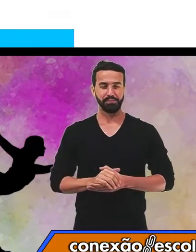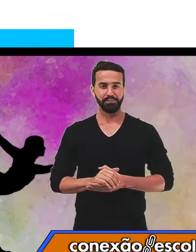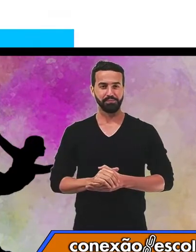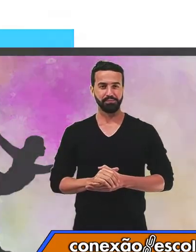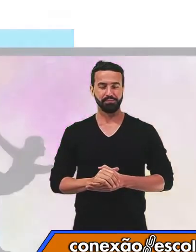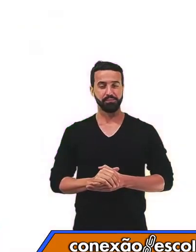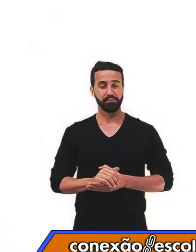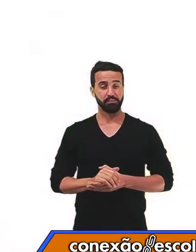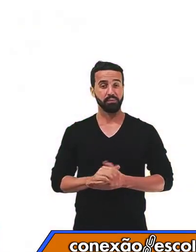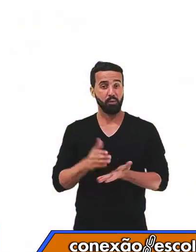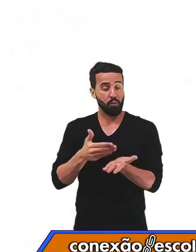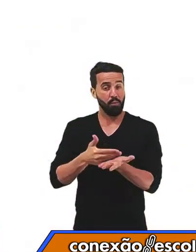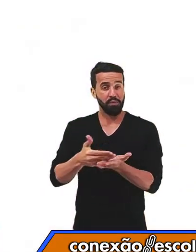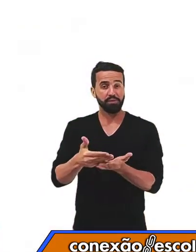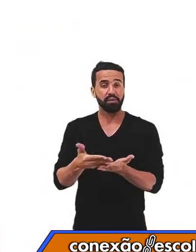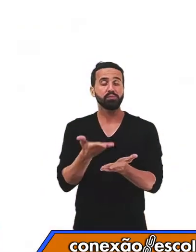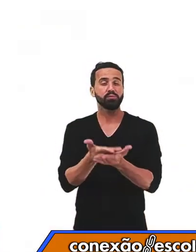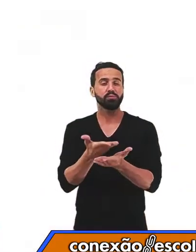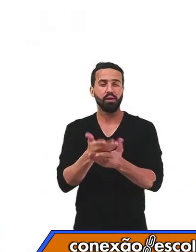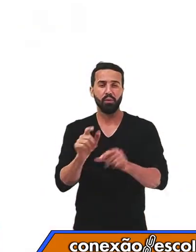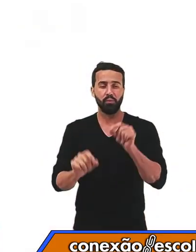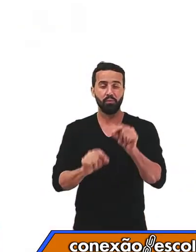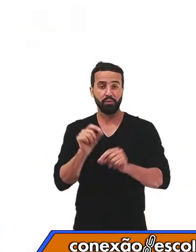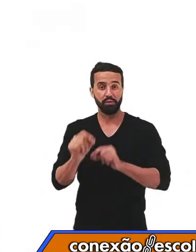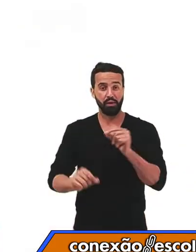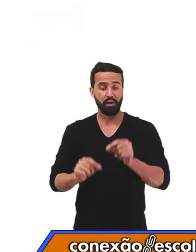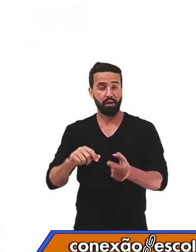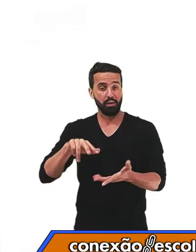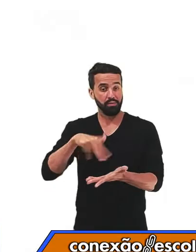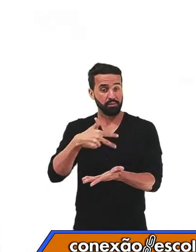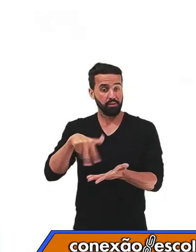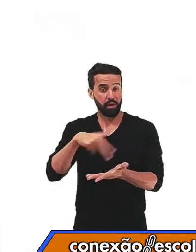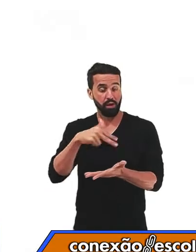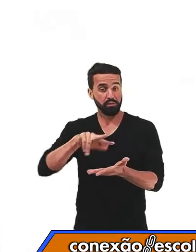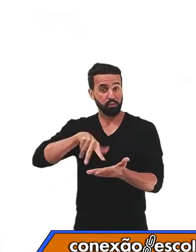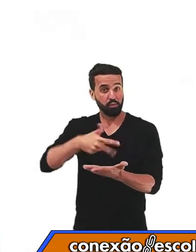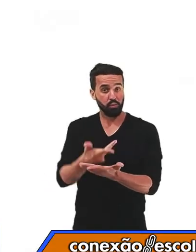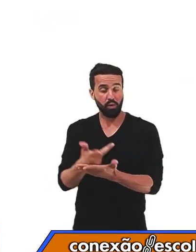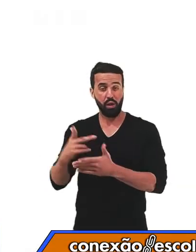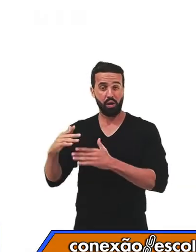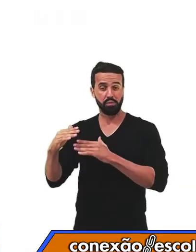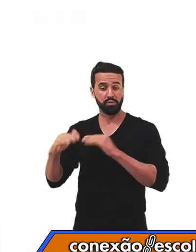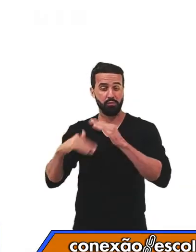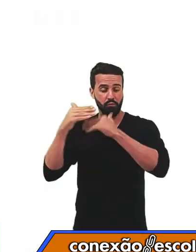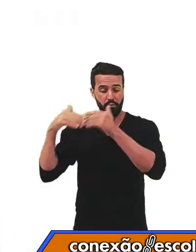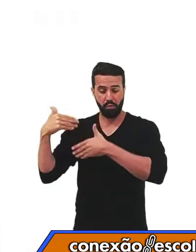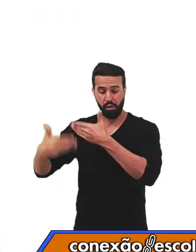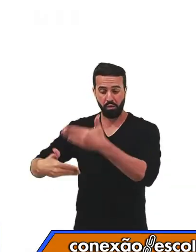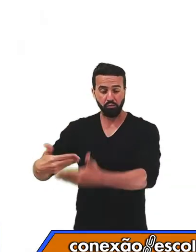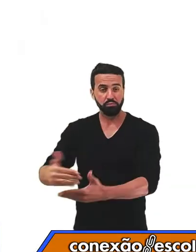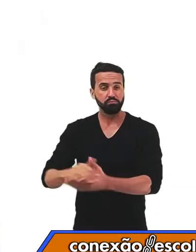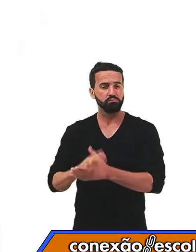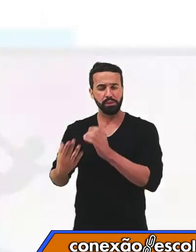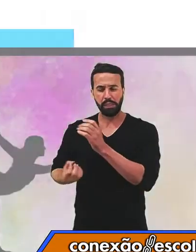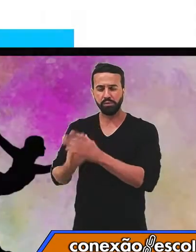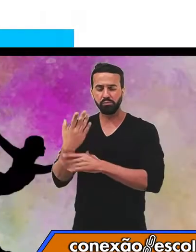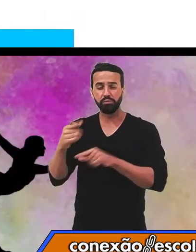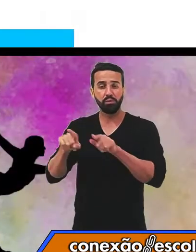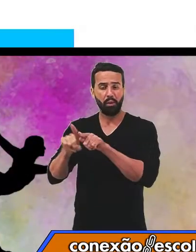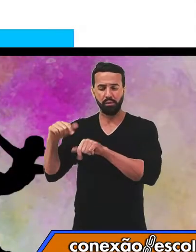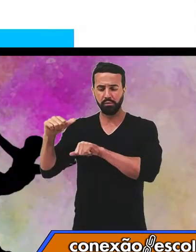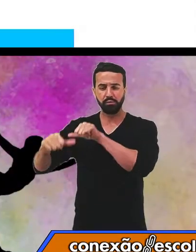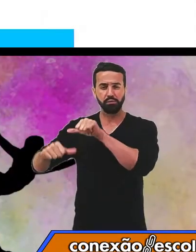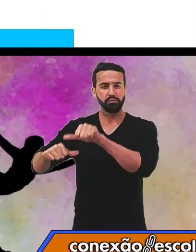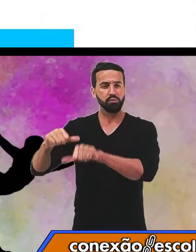Vamos começar estudando sobre a evolução histórica da dança, ou seja, sua origem e as transformações